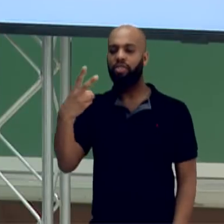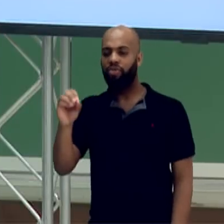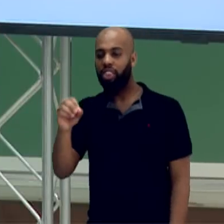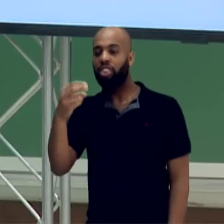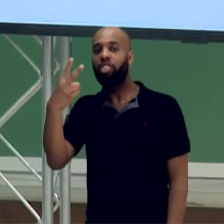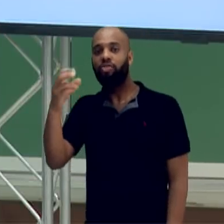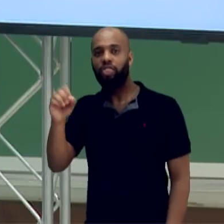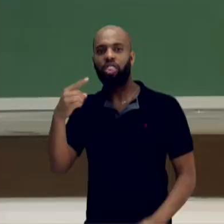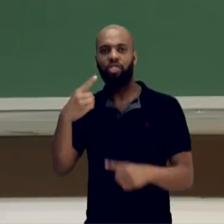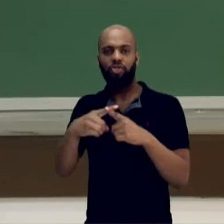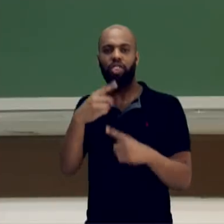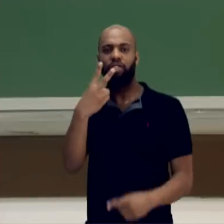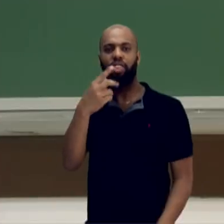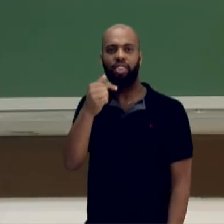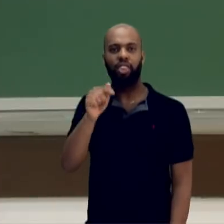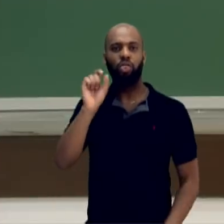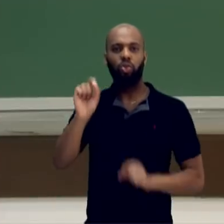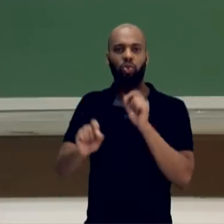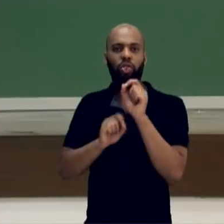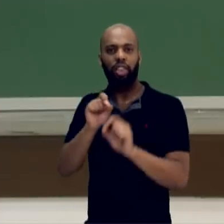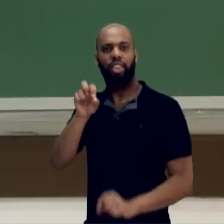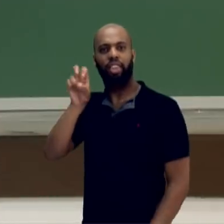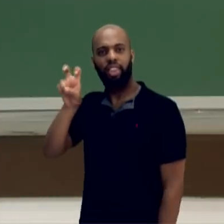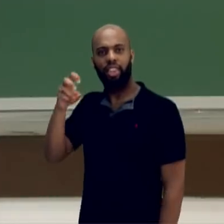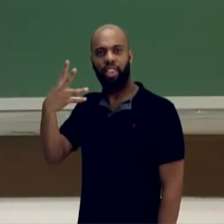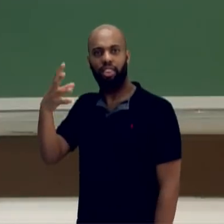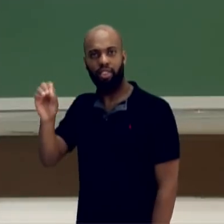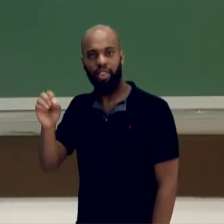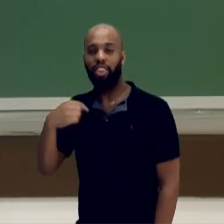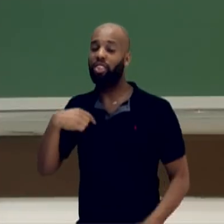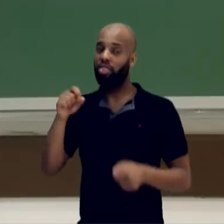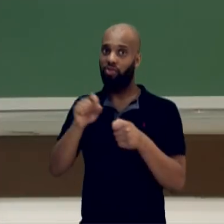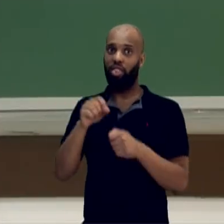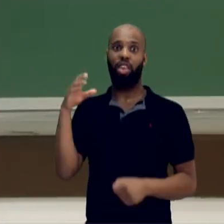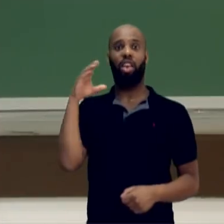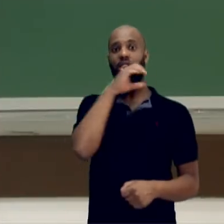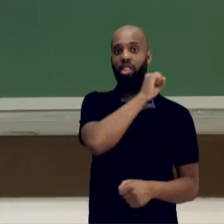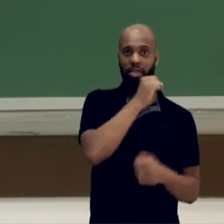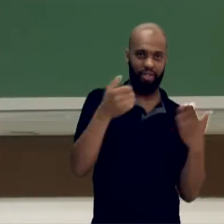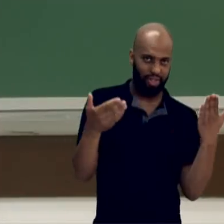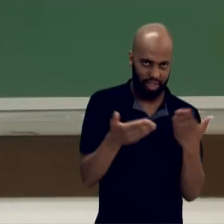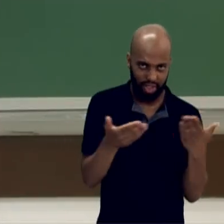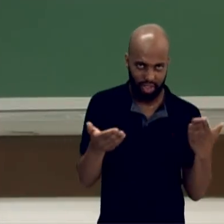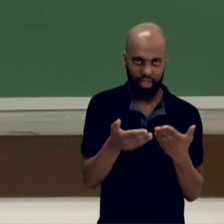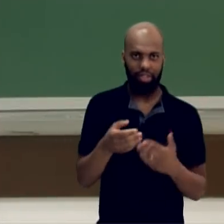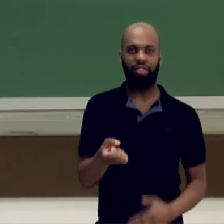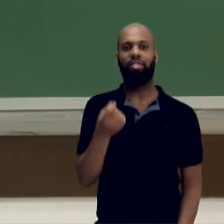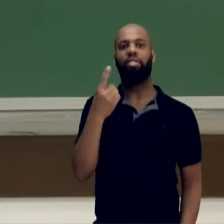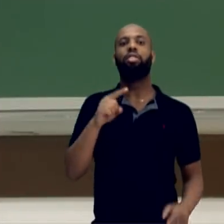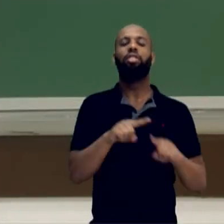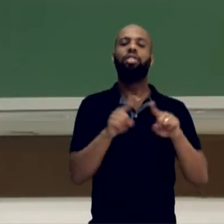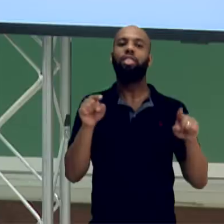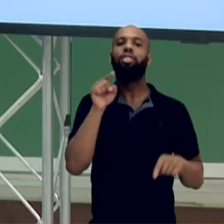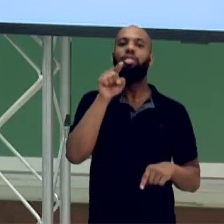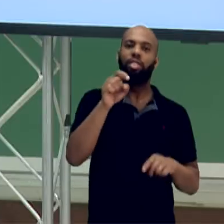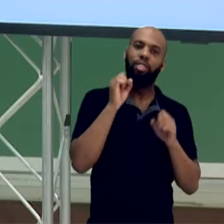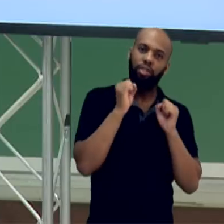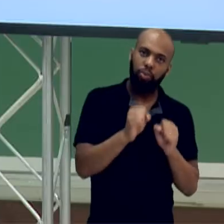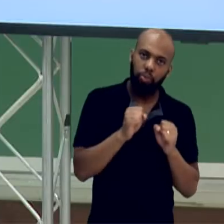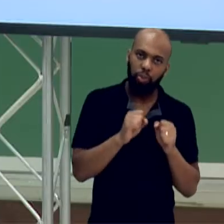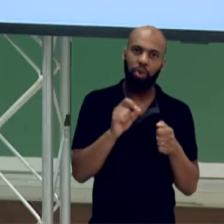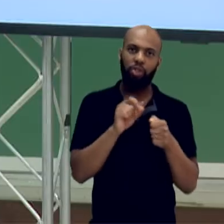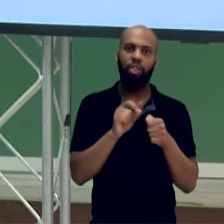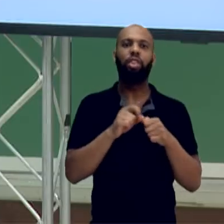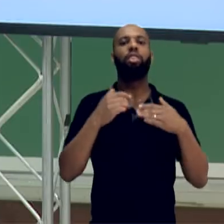vezes 27, 540. Claro que eu fiz bem rapidinho agora, né? Que coisa! Mas você aí vai